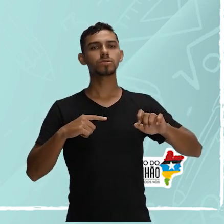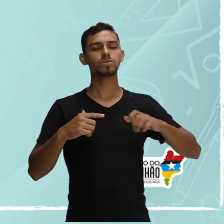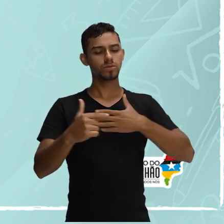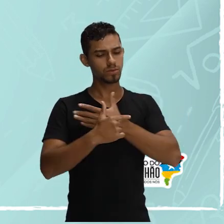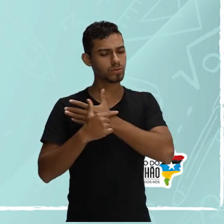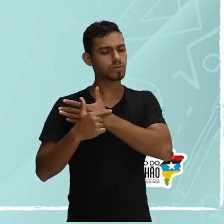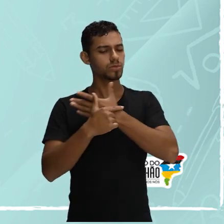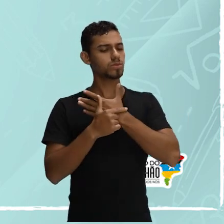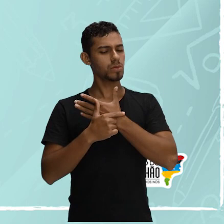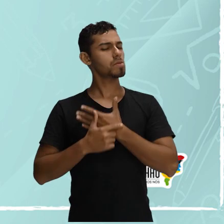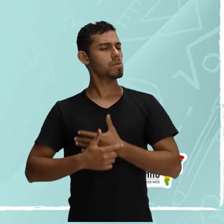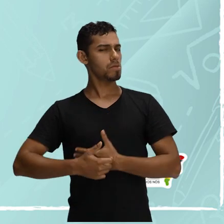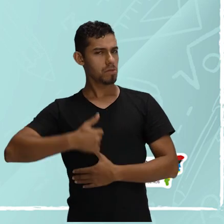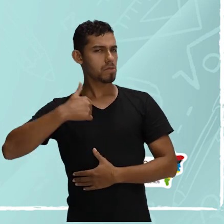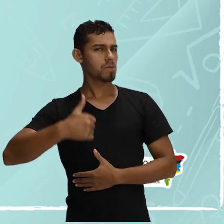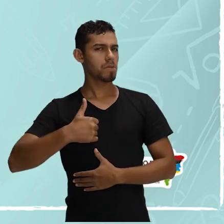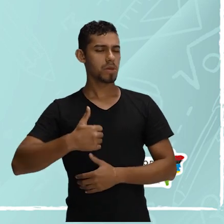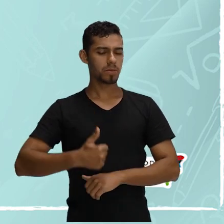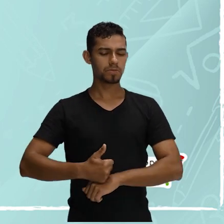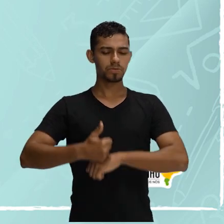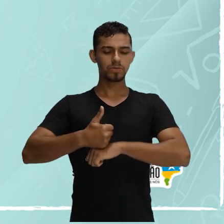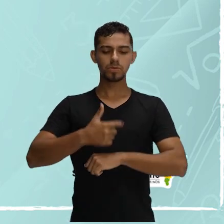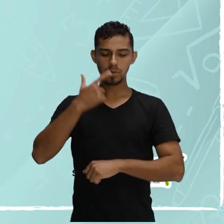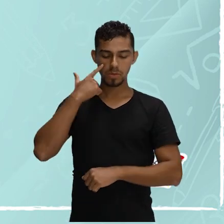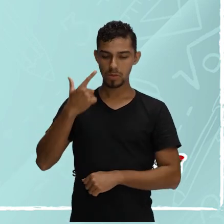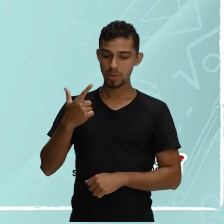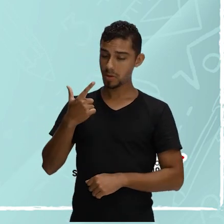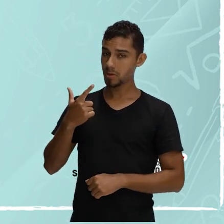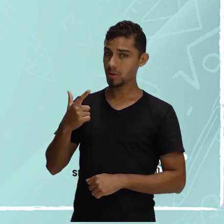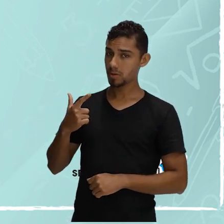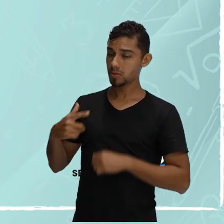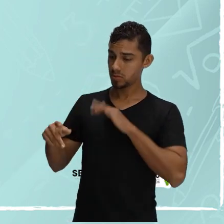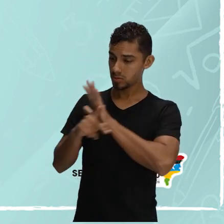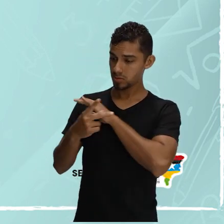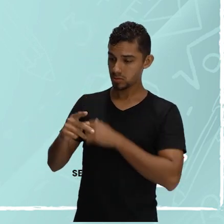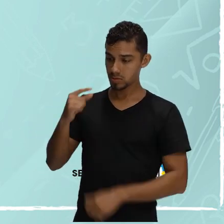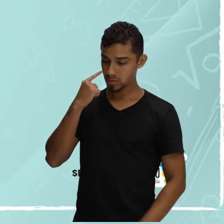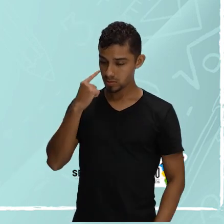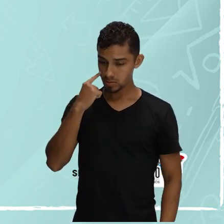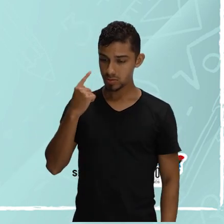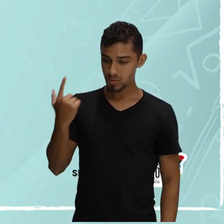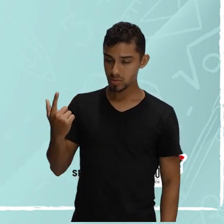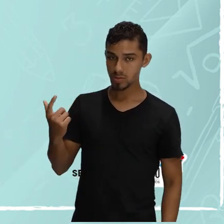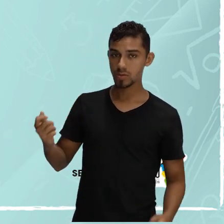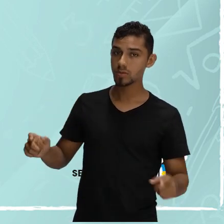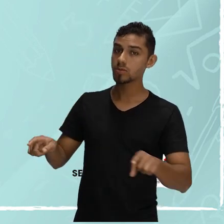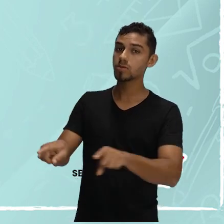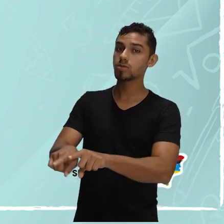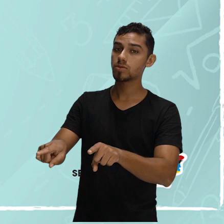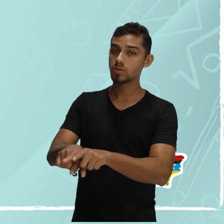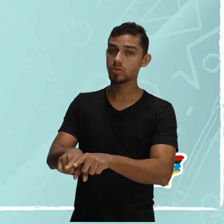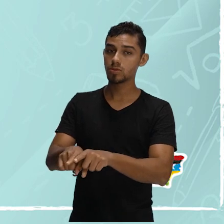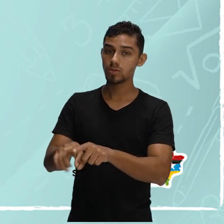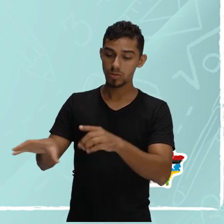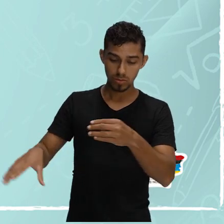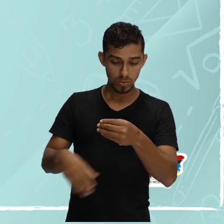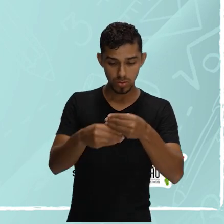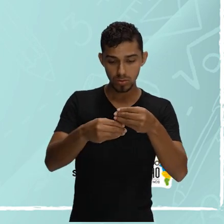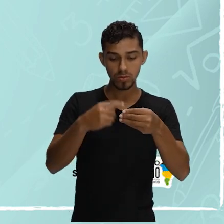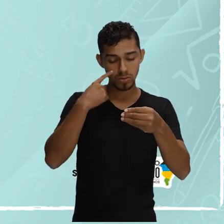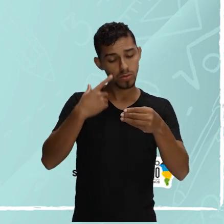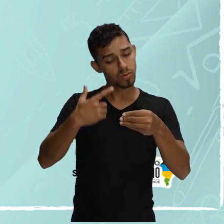empresário bem-sucedido fruto das suas ações. Então, a condição de ser empresário, por exemplo, é